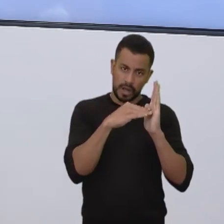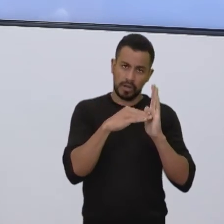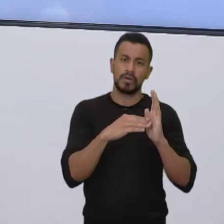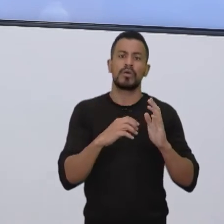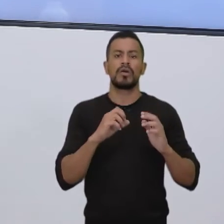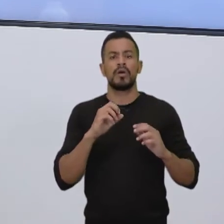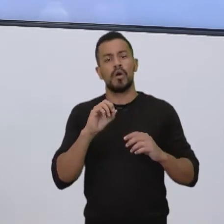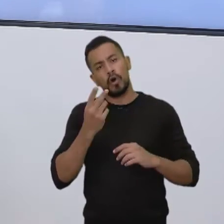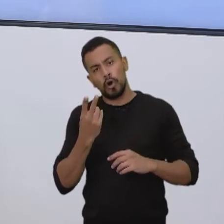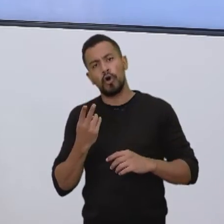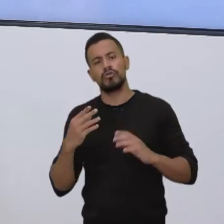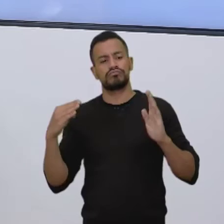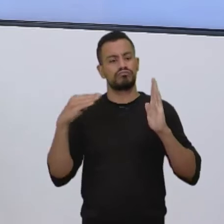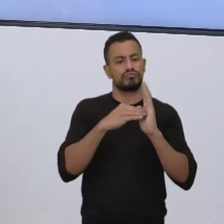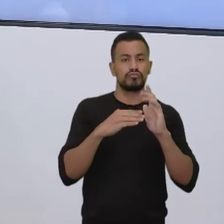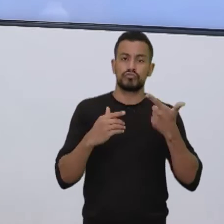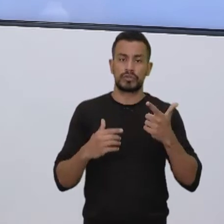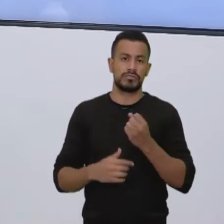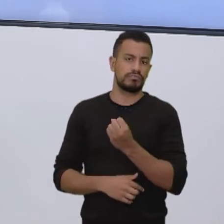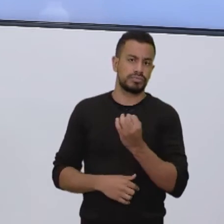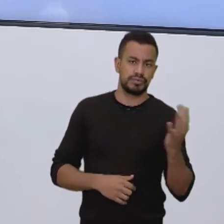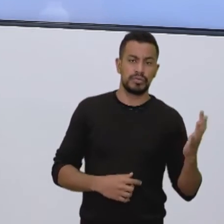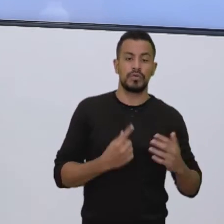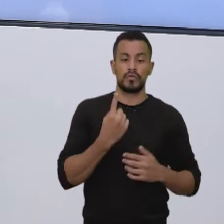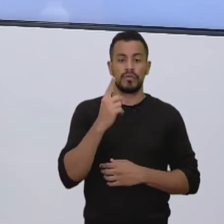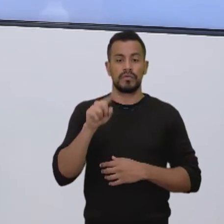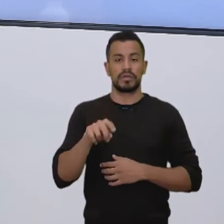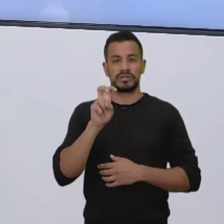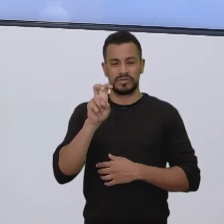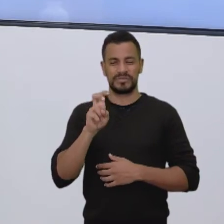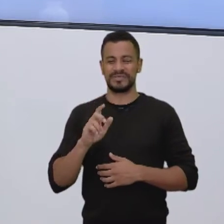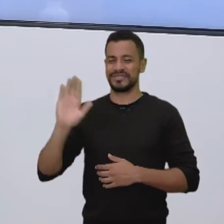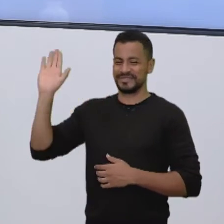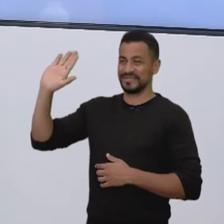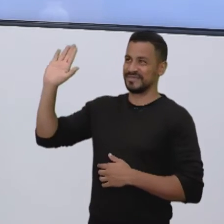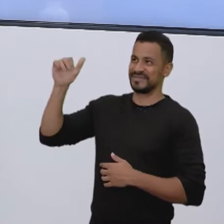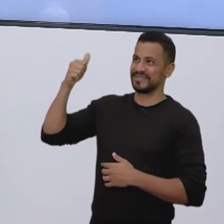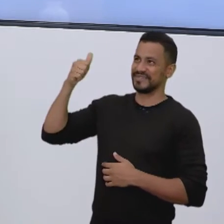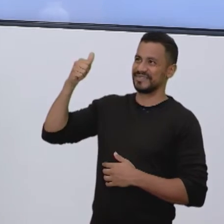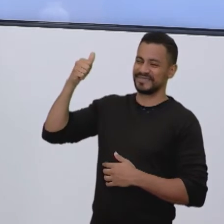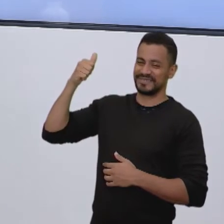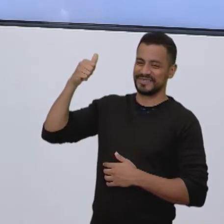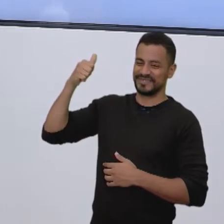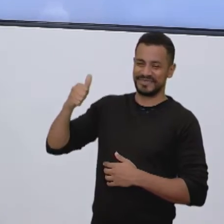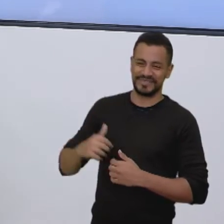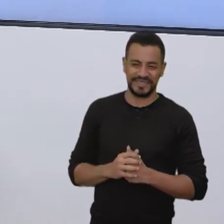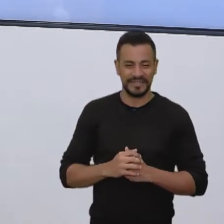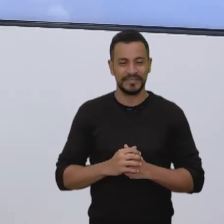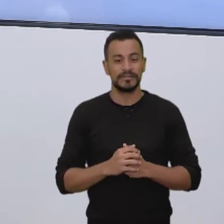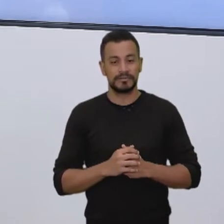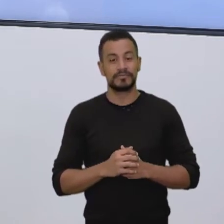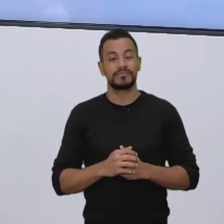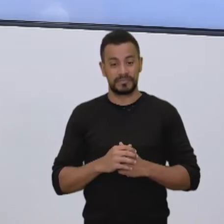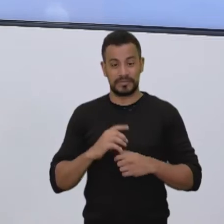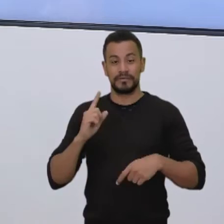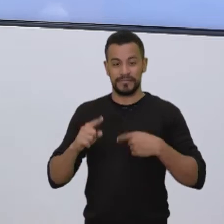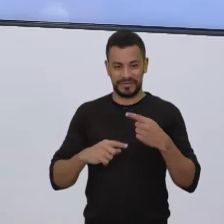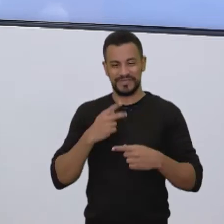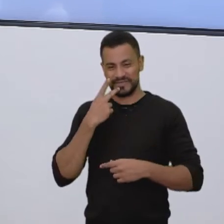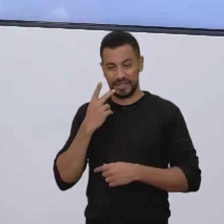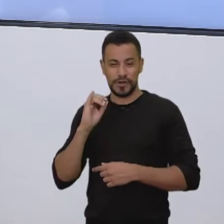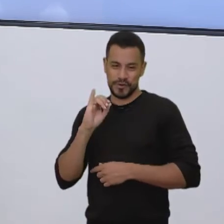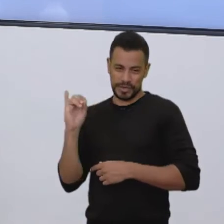vou dar 1,5 minuto para começar a esquentar. Antes disso, quero mandar um abraço aí pro Wesley. Oi, Wesley, tá aqui de novo comigo, né? Muito bem, daqui a pouco eu falo um oi pra Kátia, tá